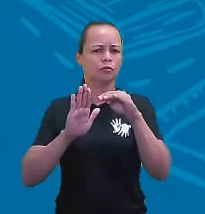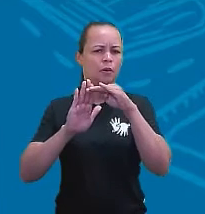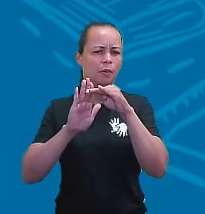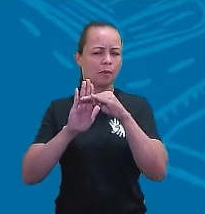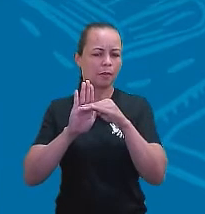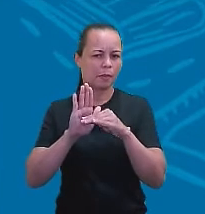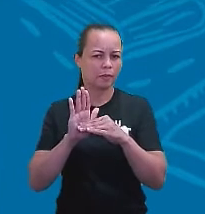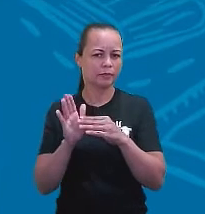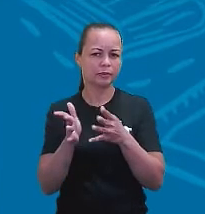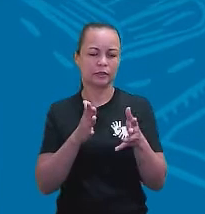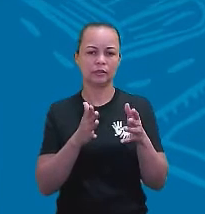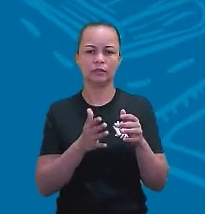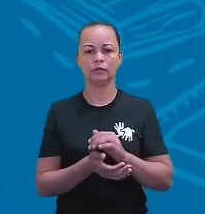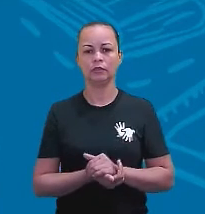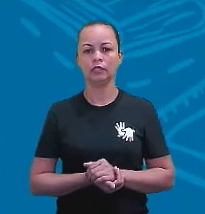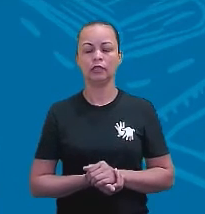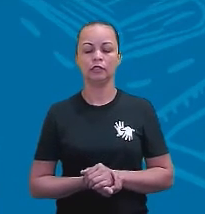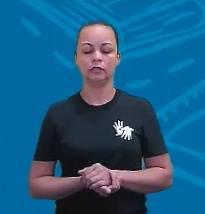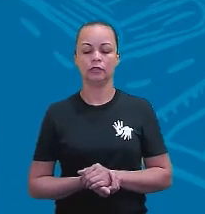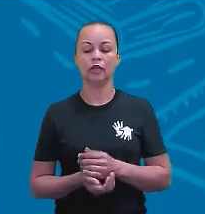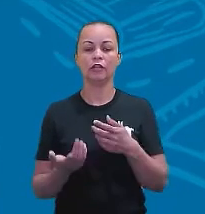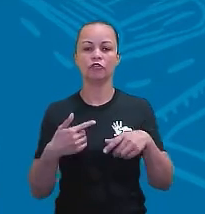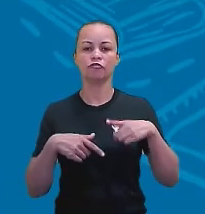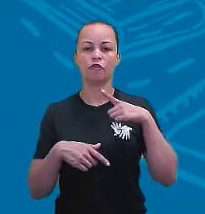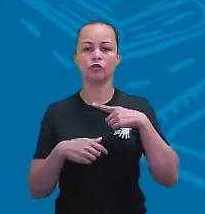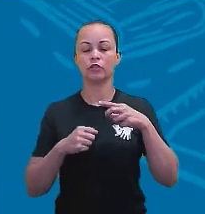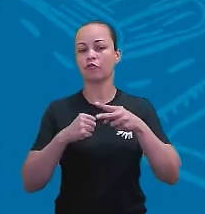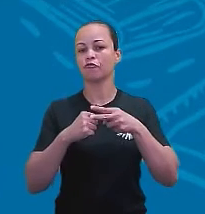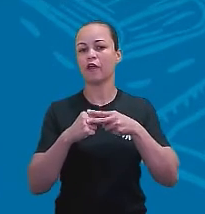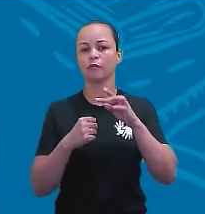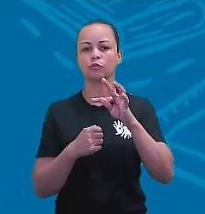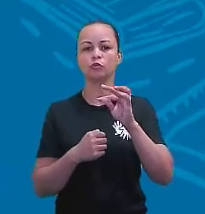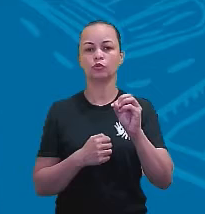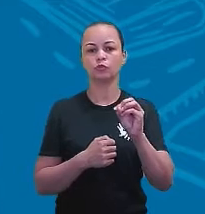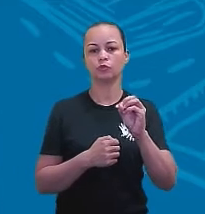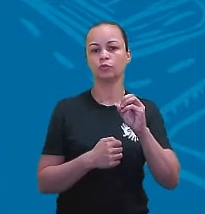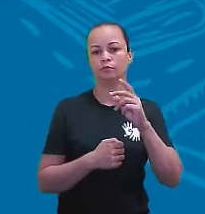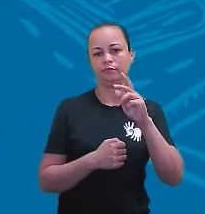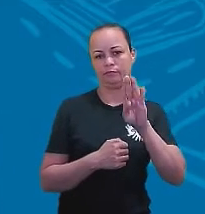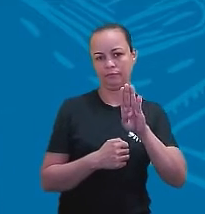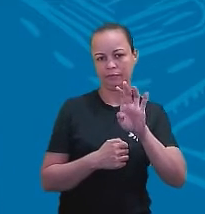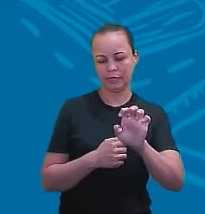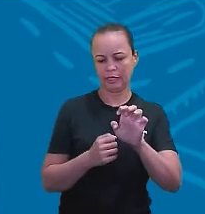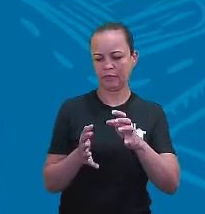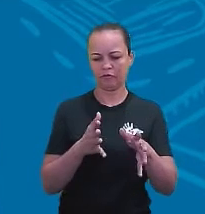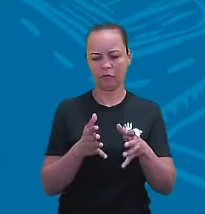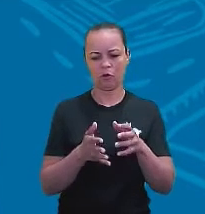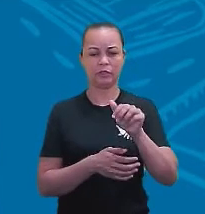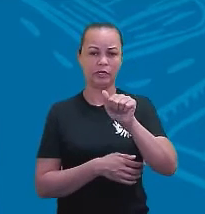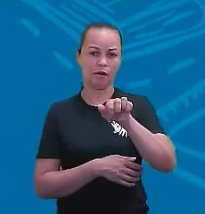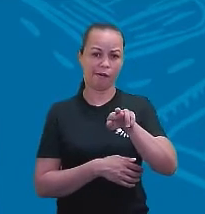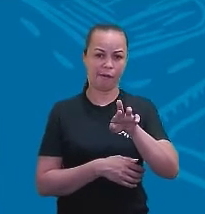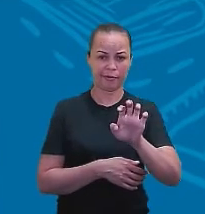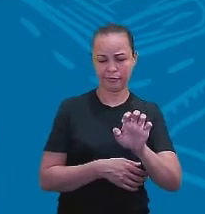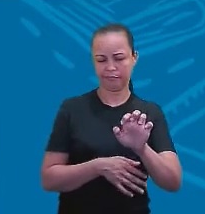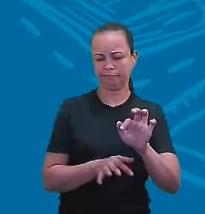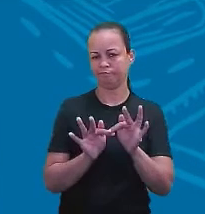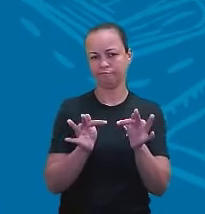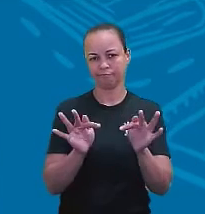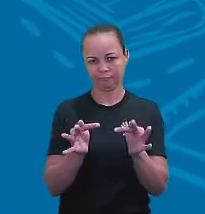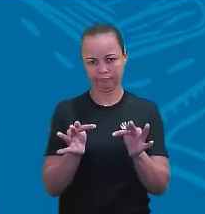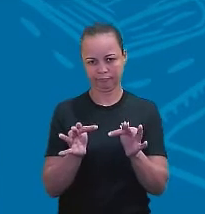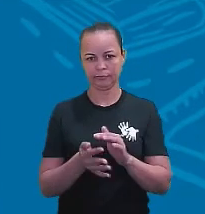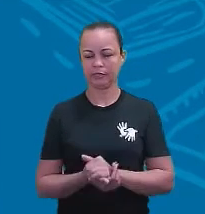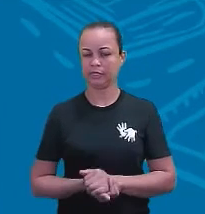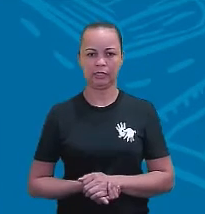é we, you e they, eu vou empregar o verbo to be na forma de quê? Na forma de are. Simples, simples, simples. Então não tem